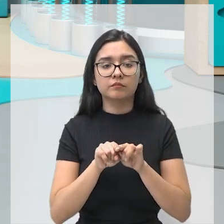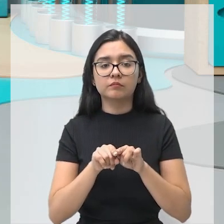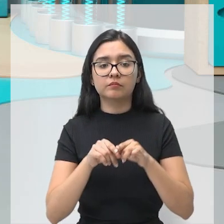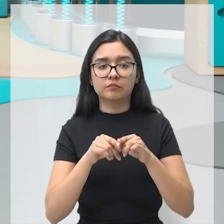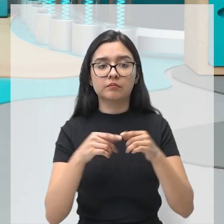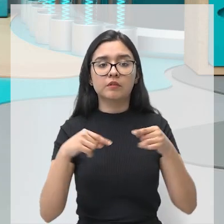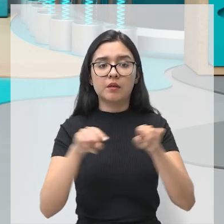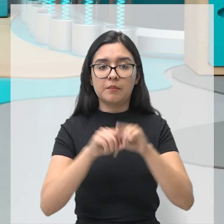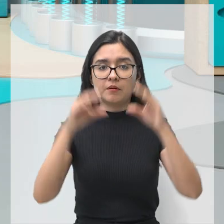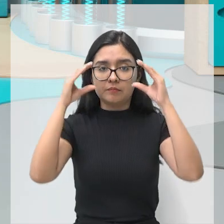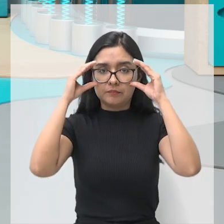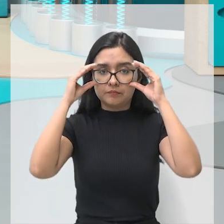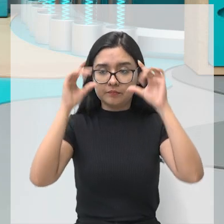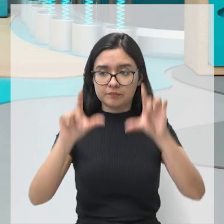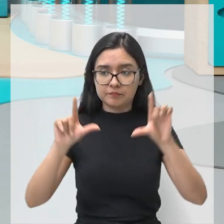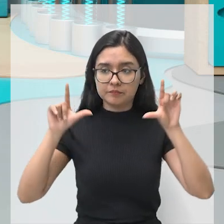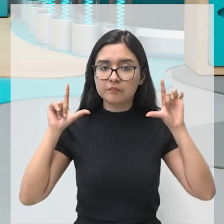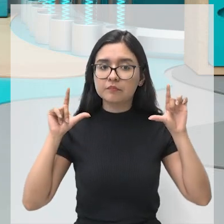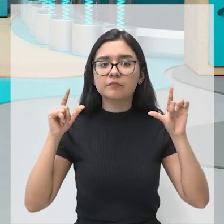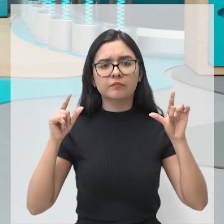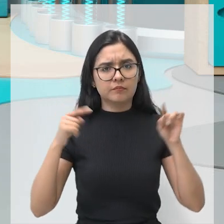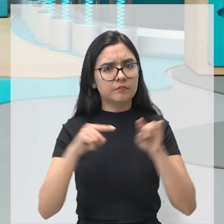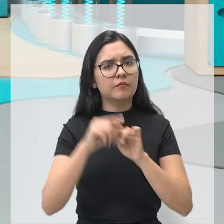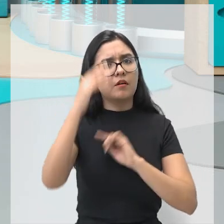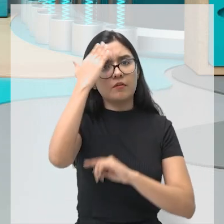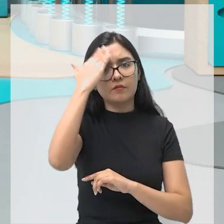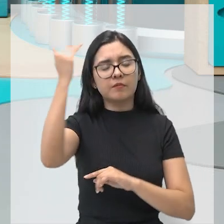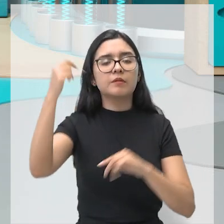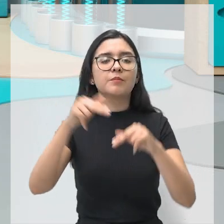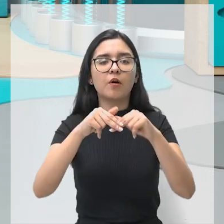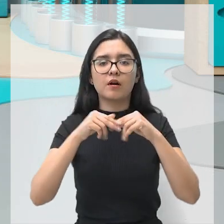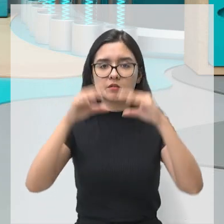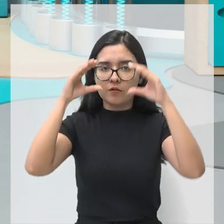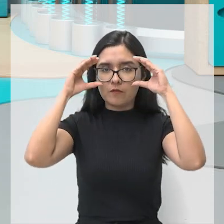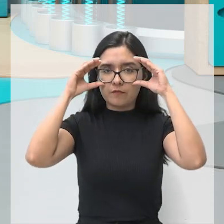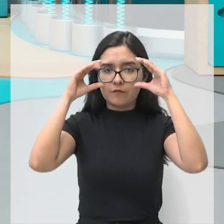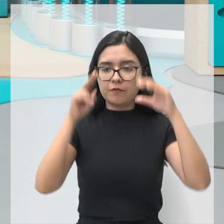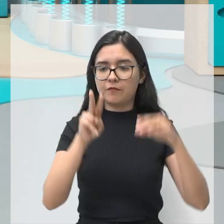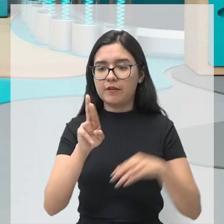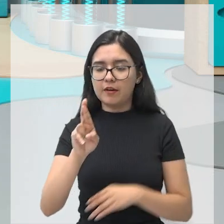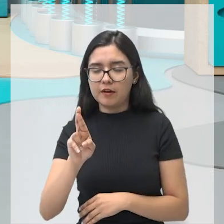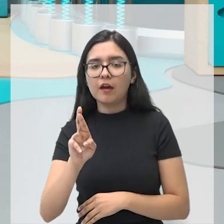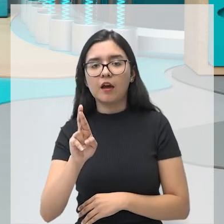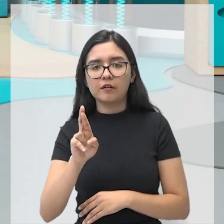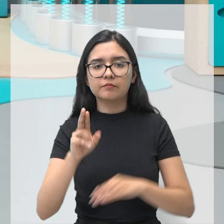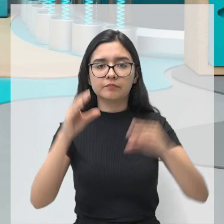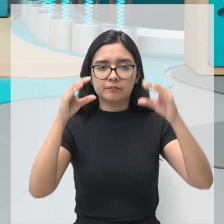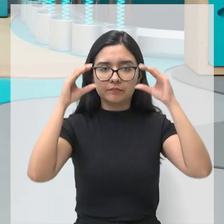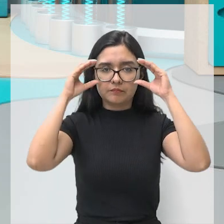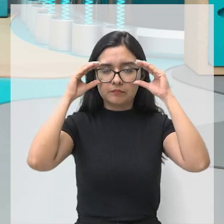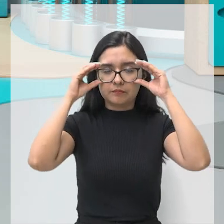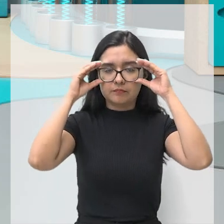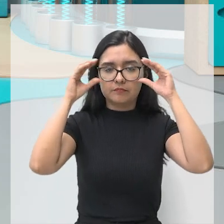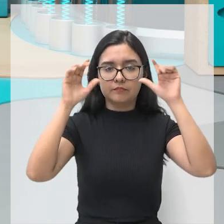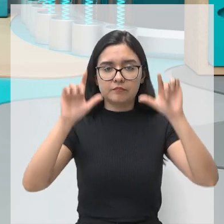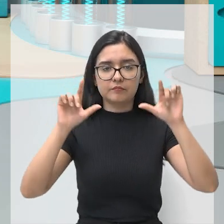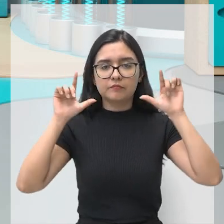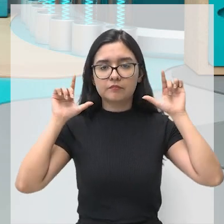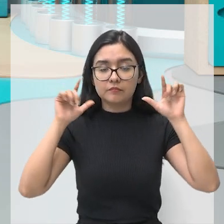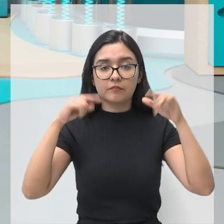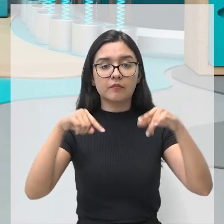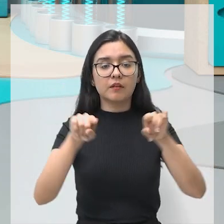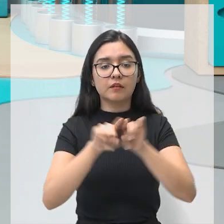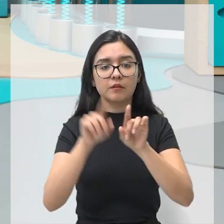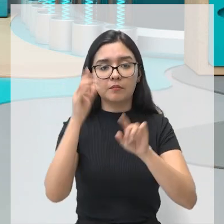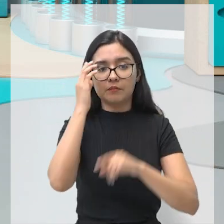realidade aumentada, que é também que está muito no auge aí por conta dos óculos, né? VR, os óculos de realidade virtual. Ele